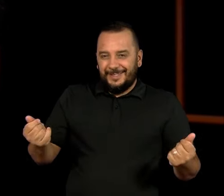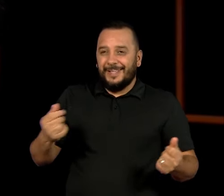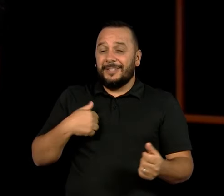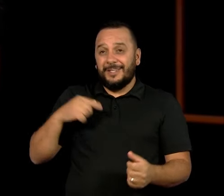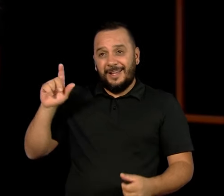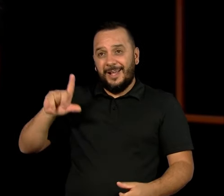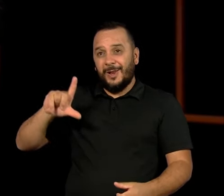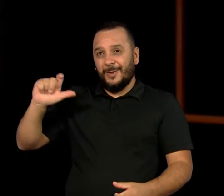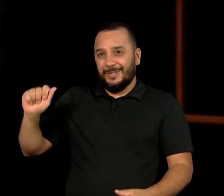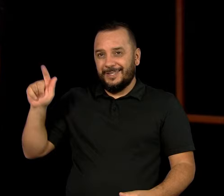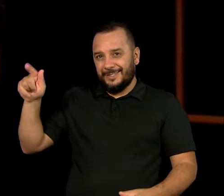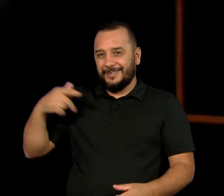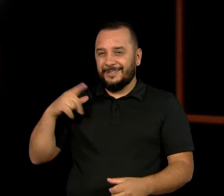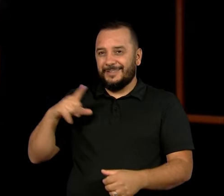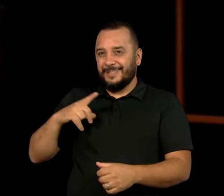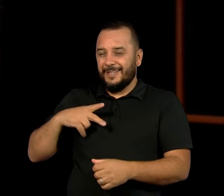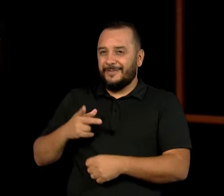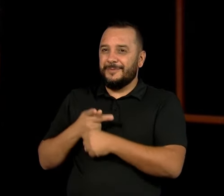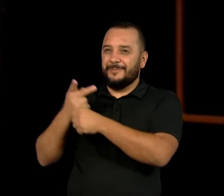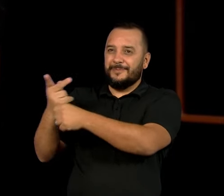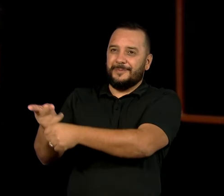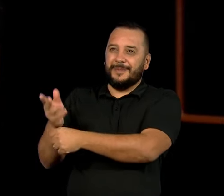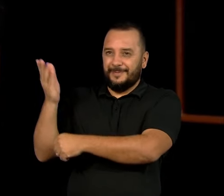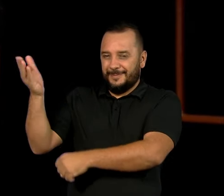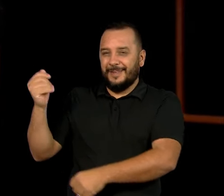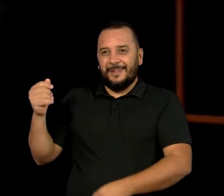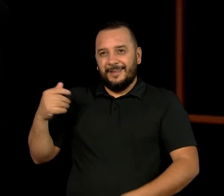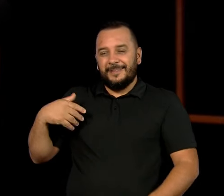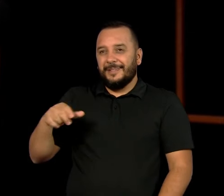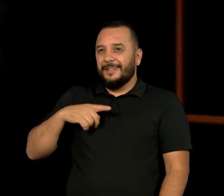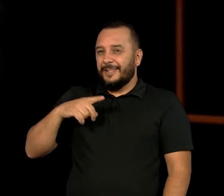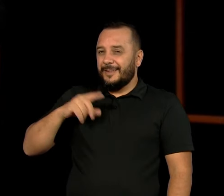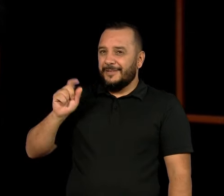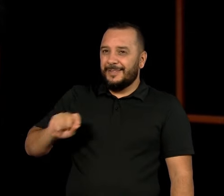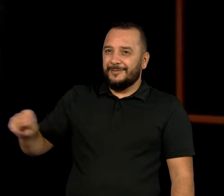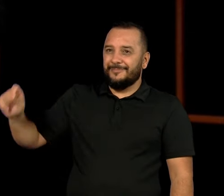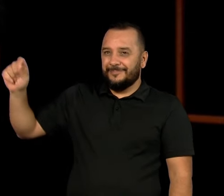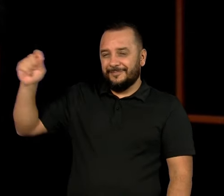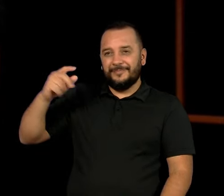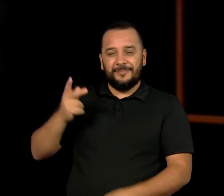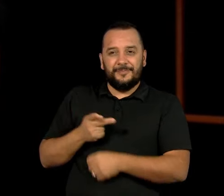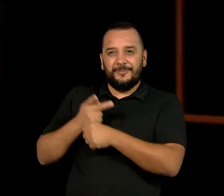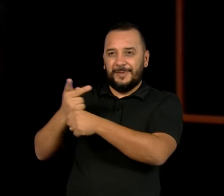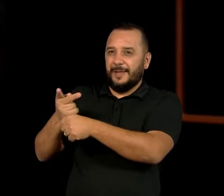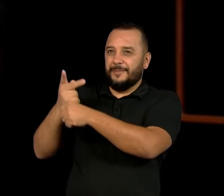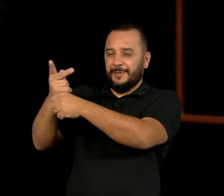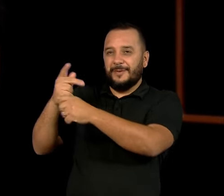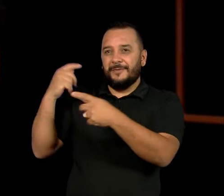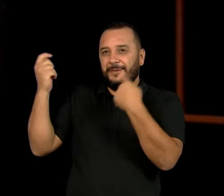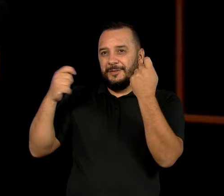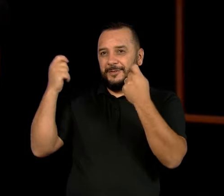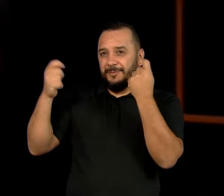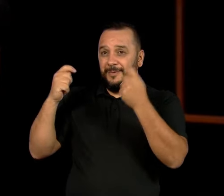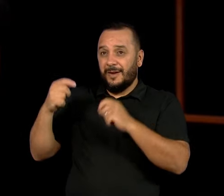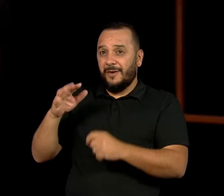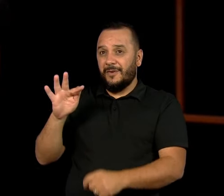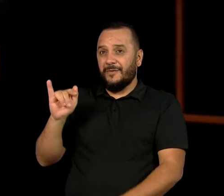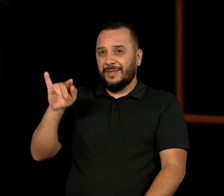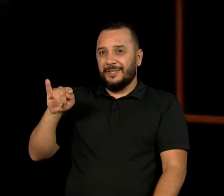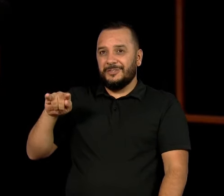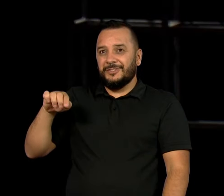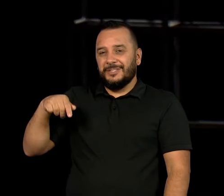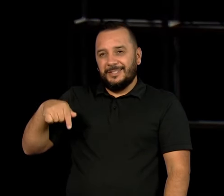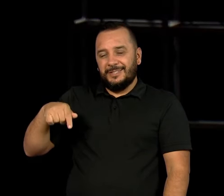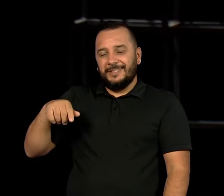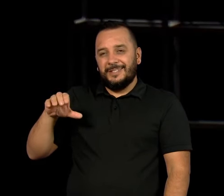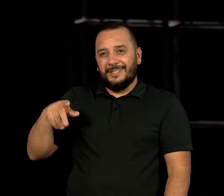Angeles Independent Film Festival, ganhou Spotlight Gold Award, ganhou o melhor filme no Festival Fantastique, que é o festival de terror que